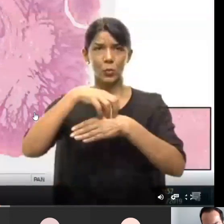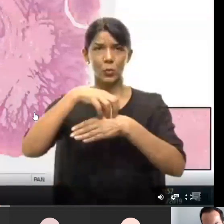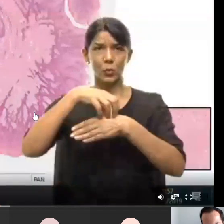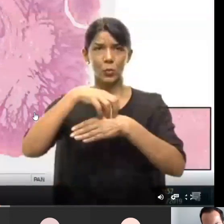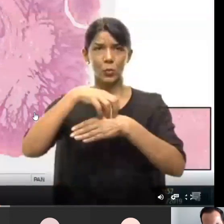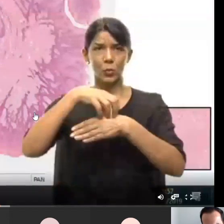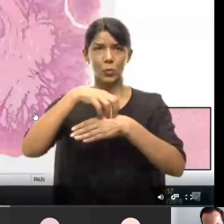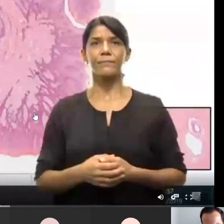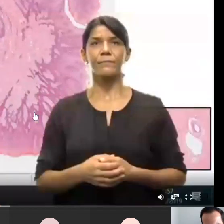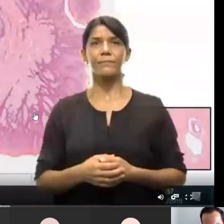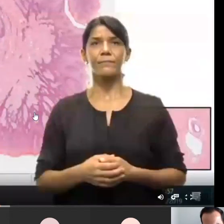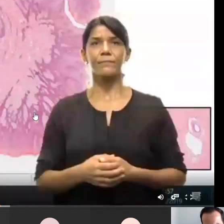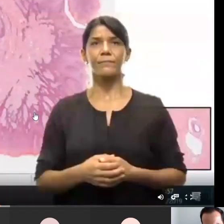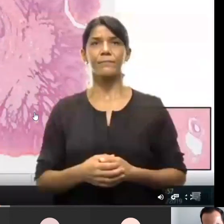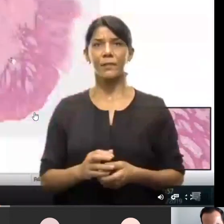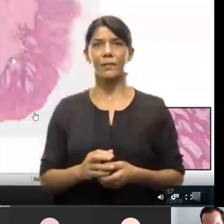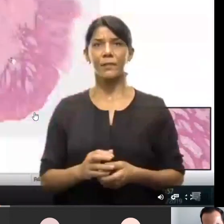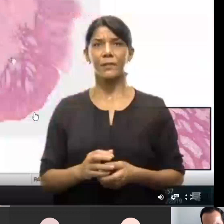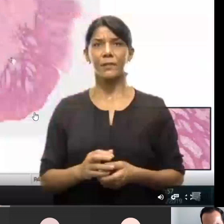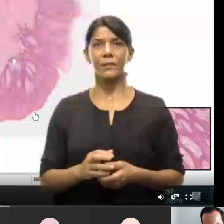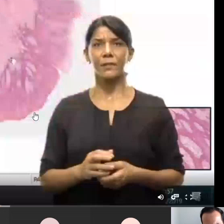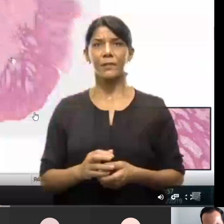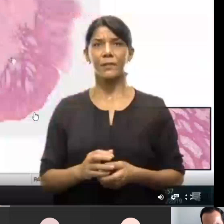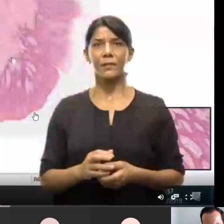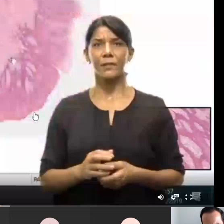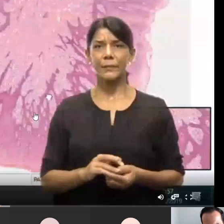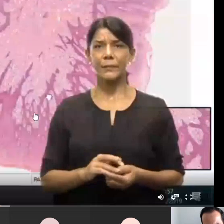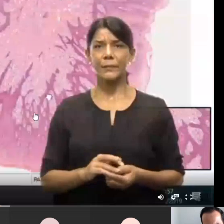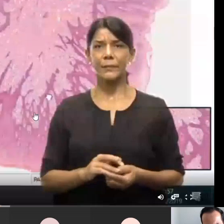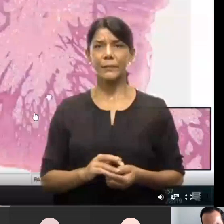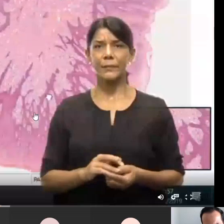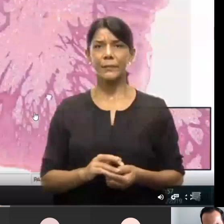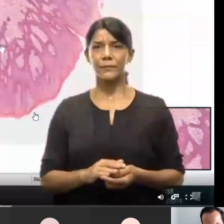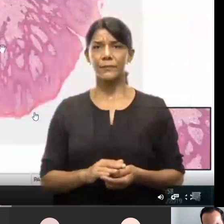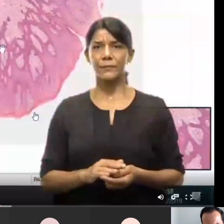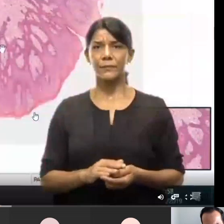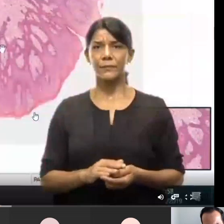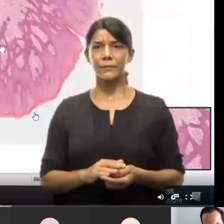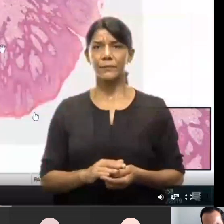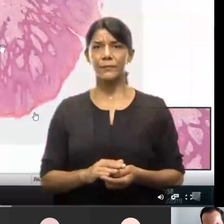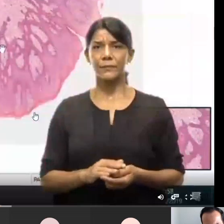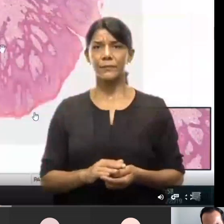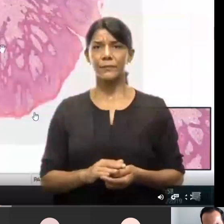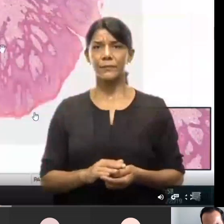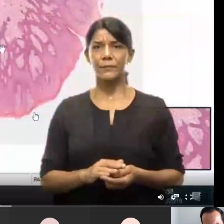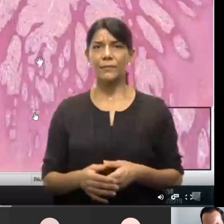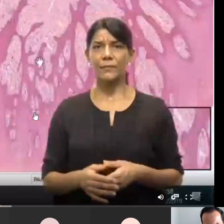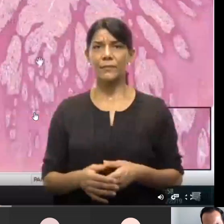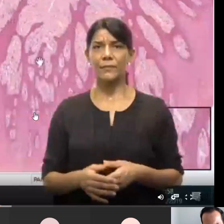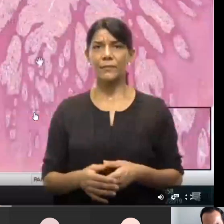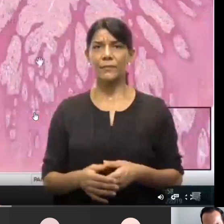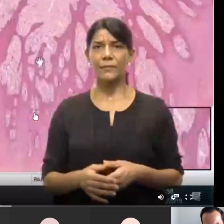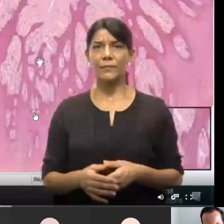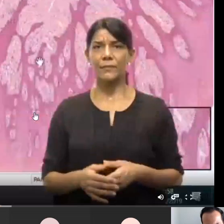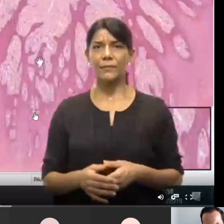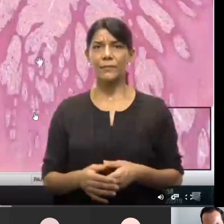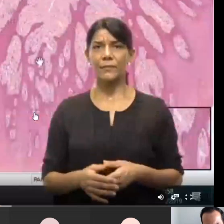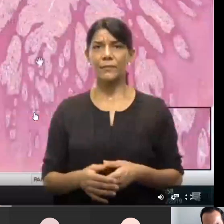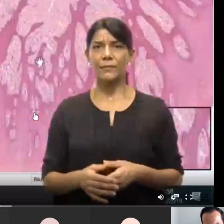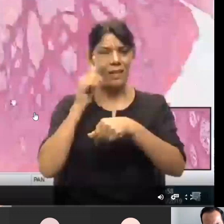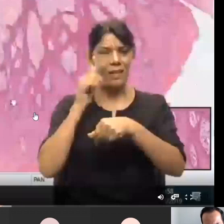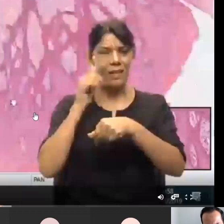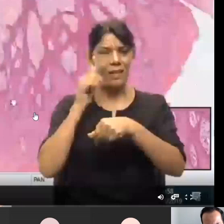os cortes? Vamos dar um aumento nessa crista, que são aquelas verrugas, né? Esse daqui